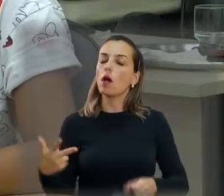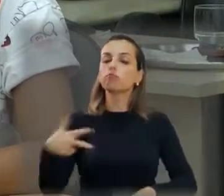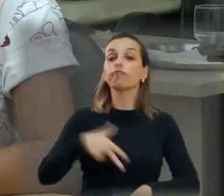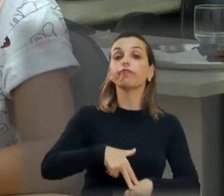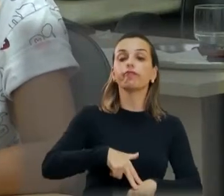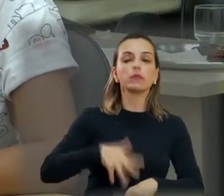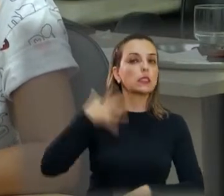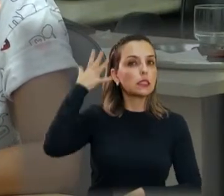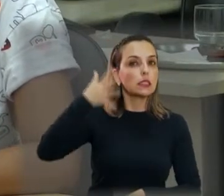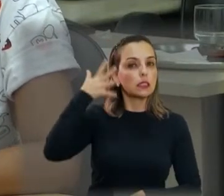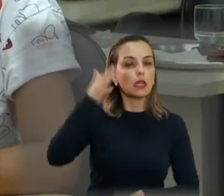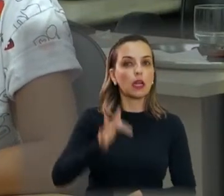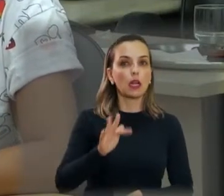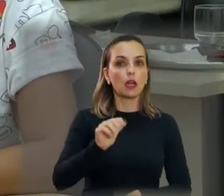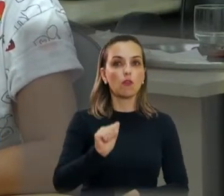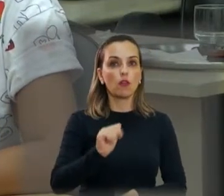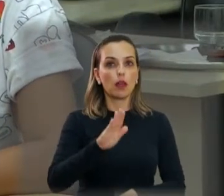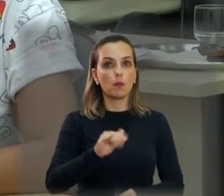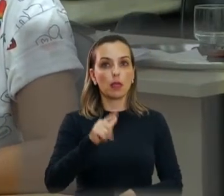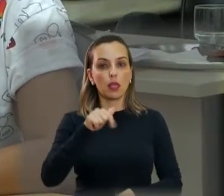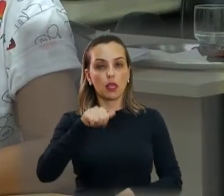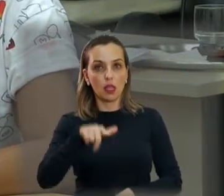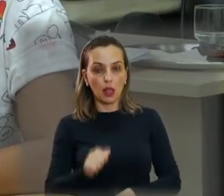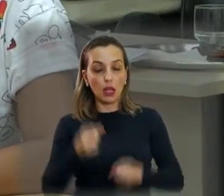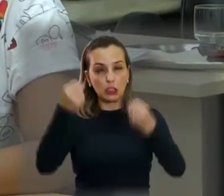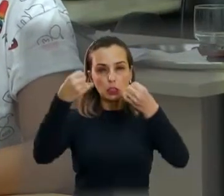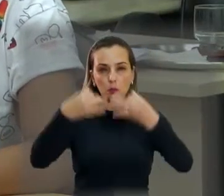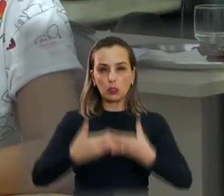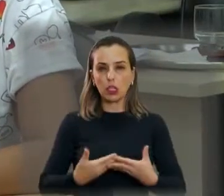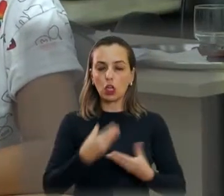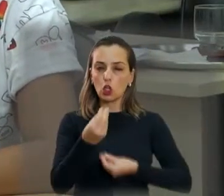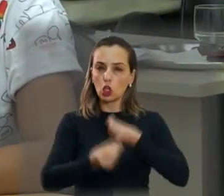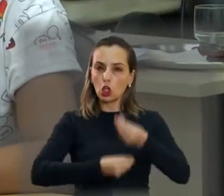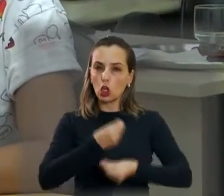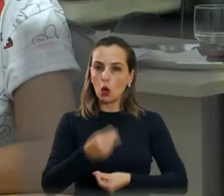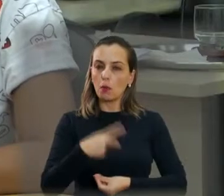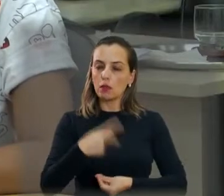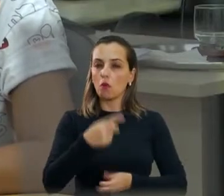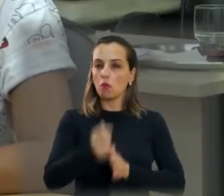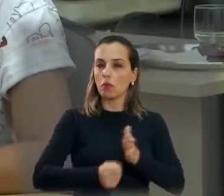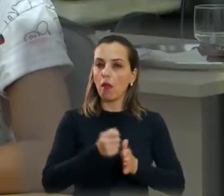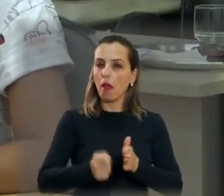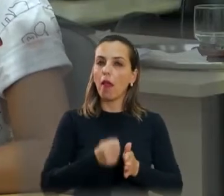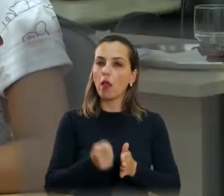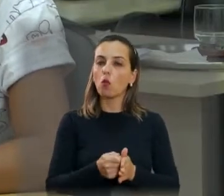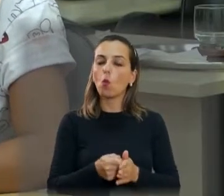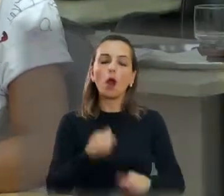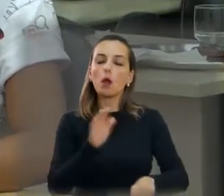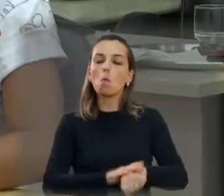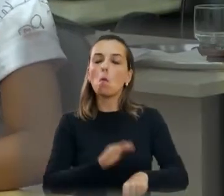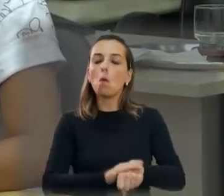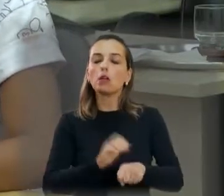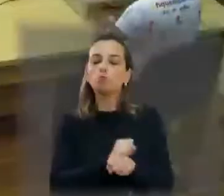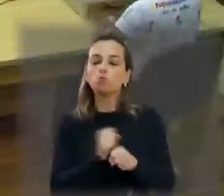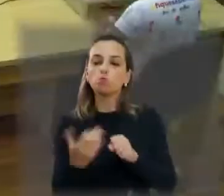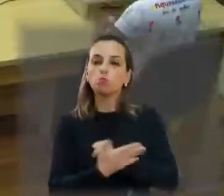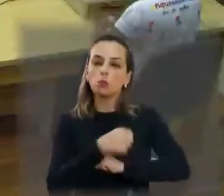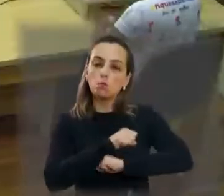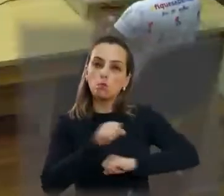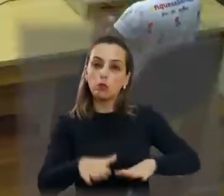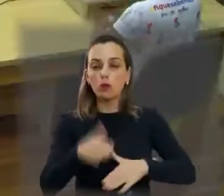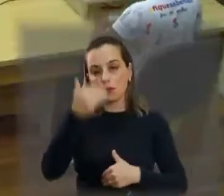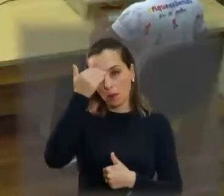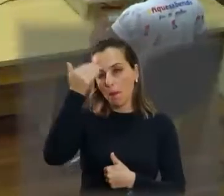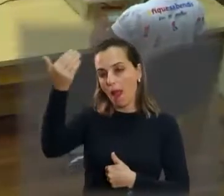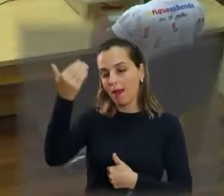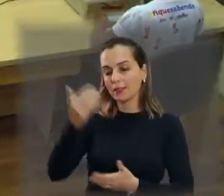palavra Fabiana Araújo, dando um relato completo de como a cidade se encontra nesse momento. Por favor, Fabiana, e muito obrigada pela sua